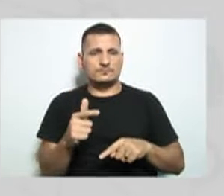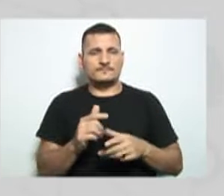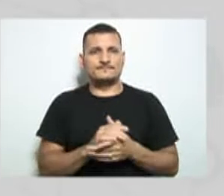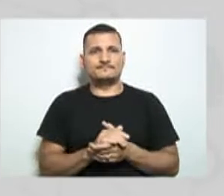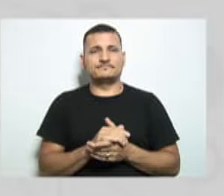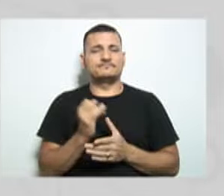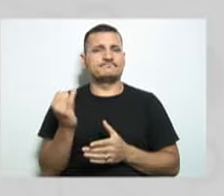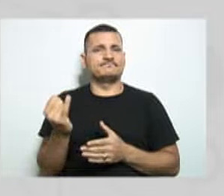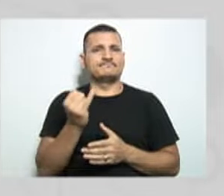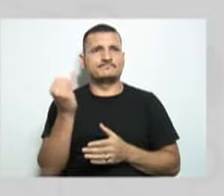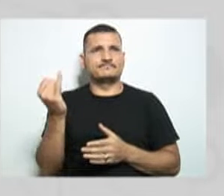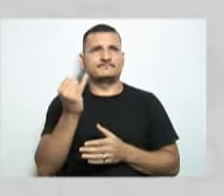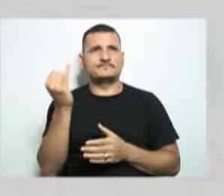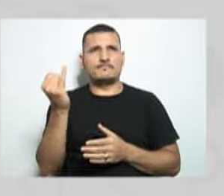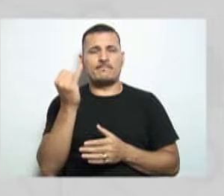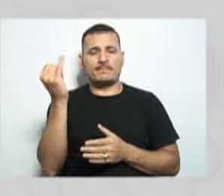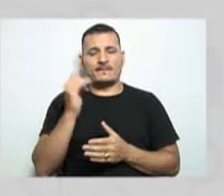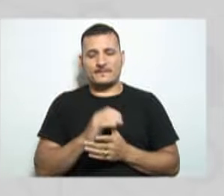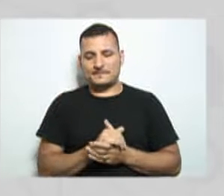Importantíssimo isso, por quê?